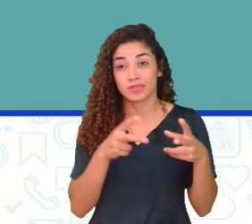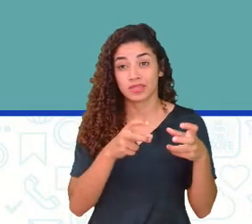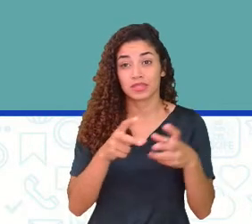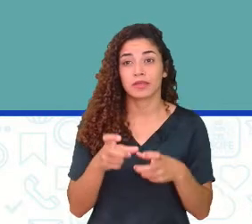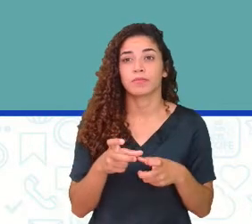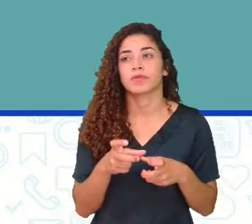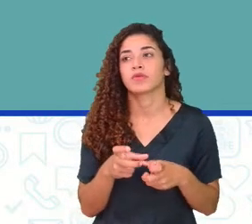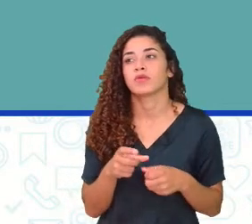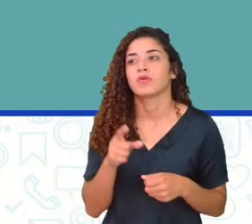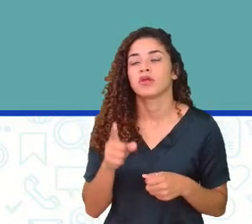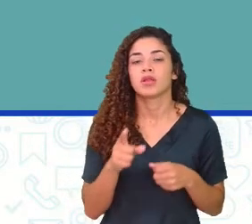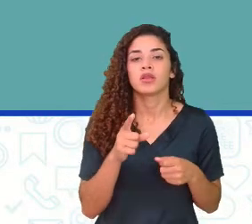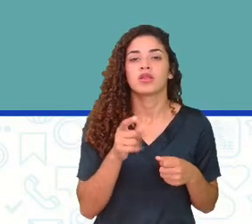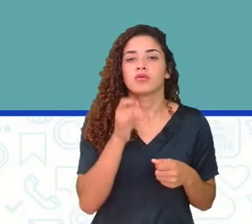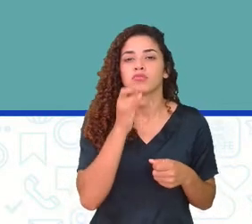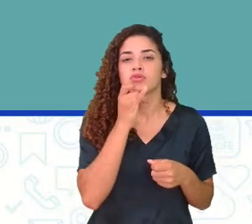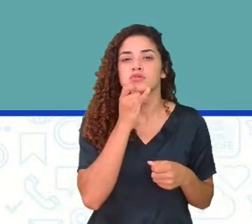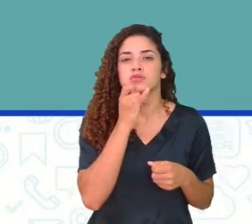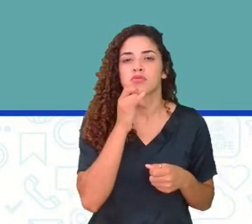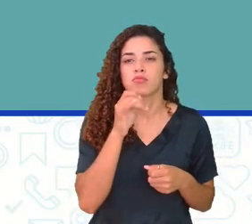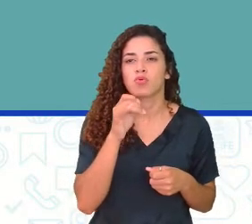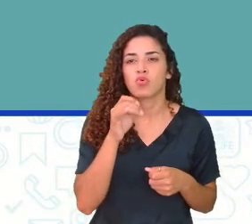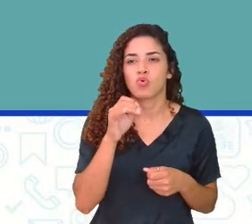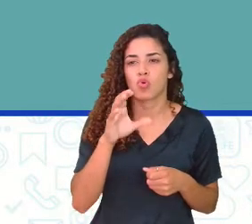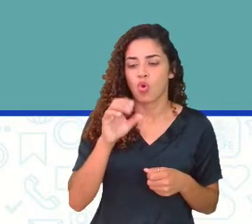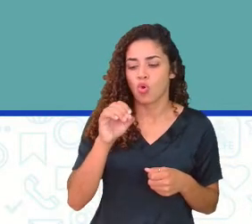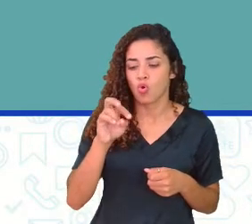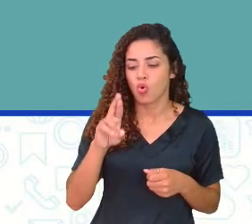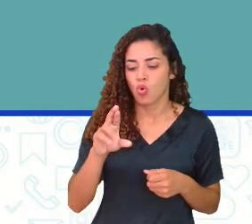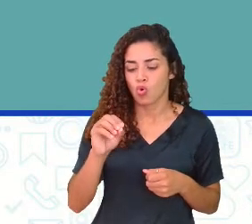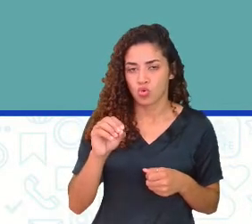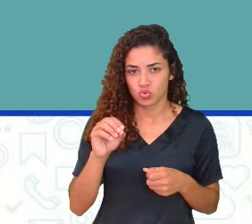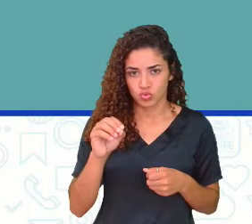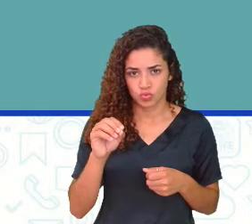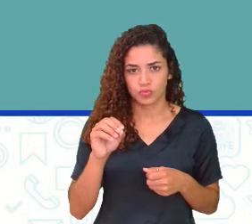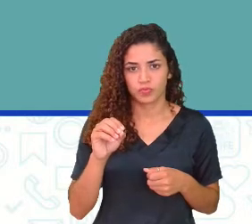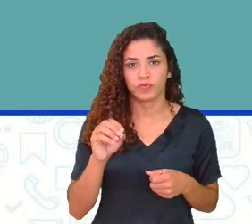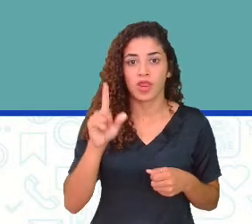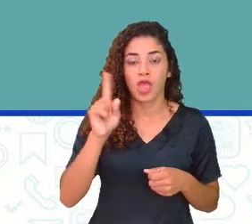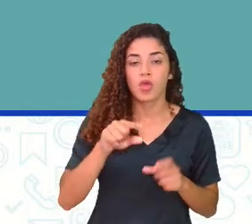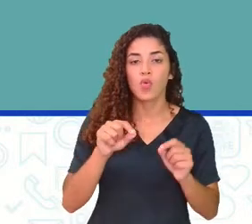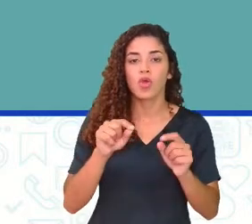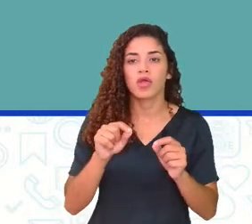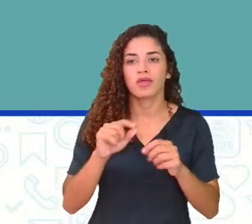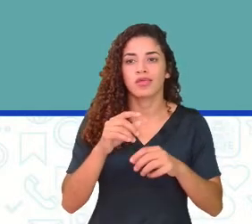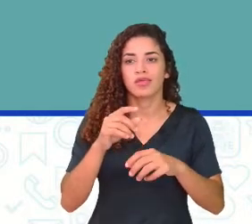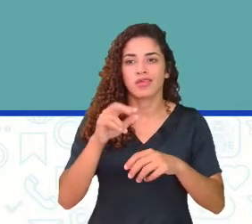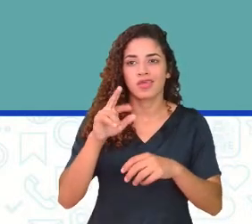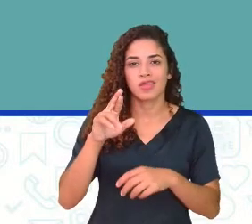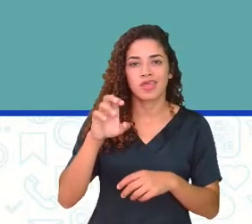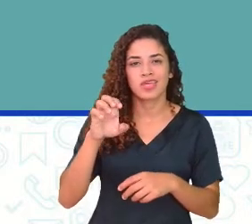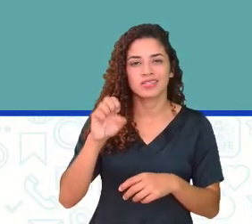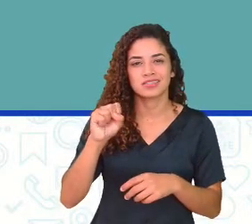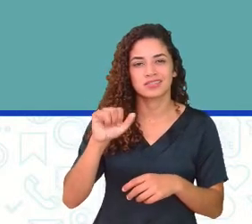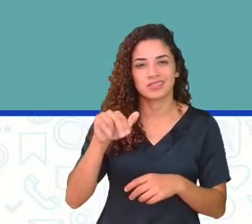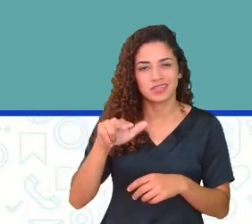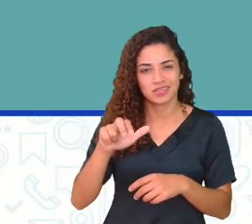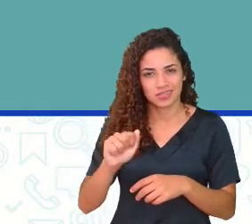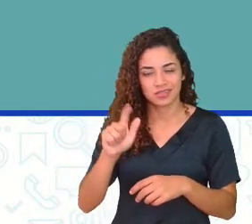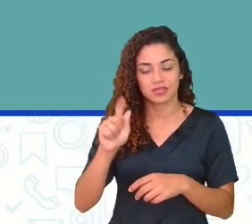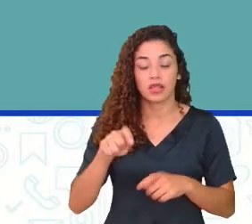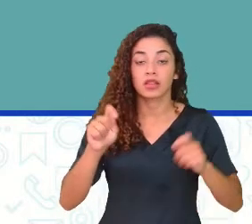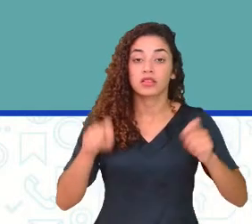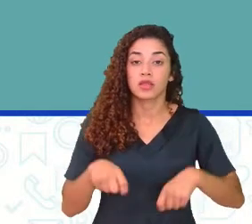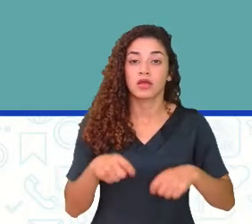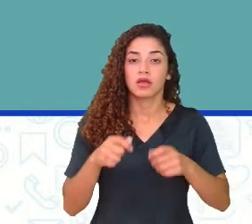quando esfregado em tiras de couro, o âmbar, que é uma resina vegetal fóssil, ele tinha a capacidade de atrair